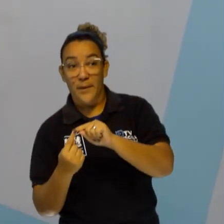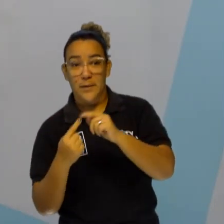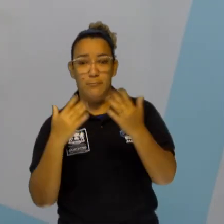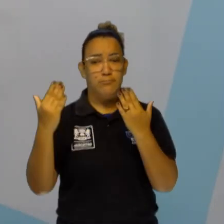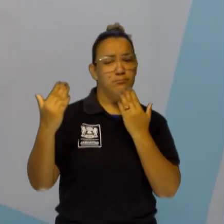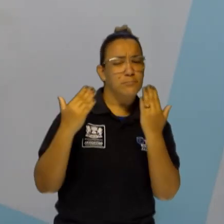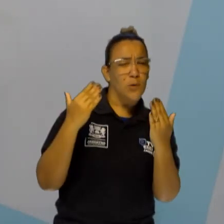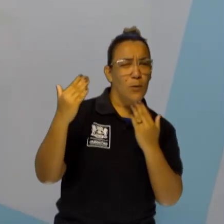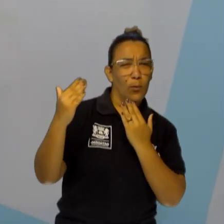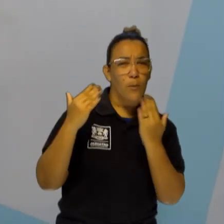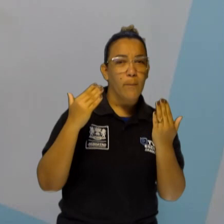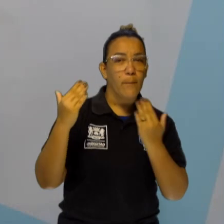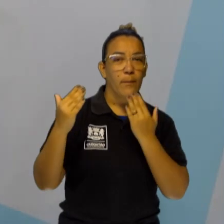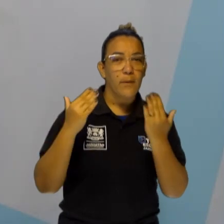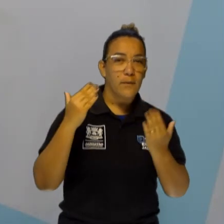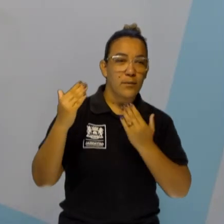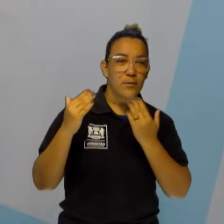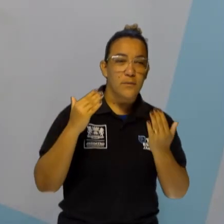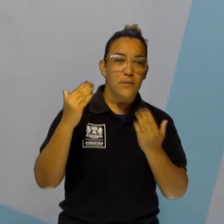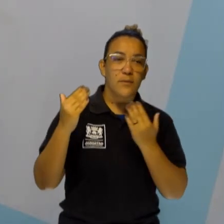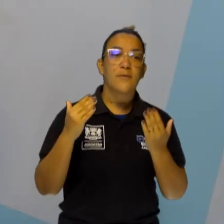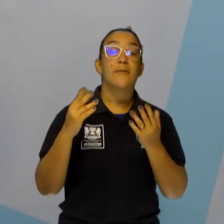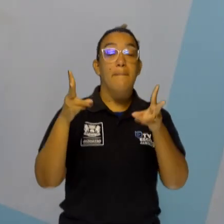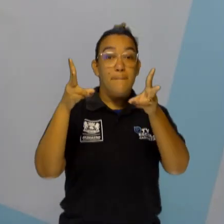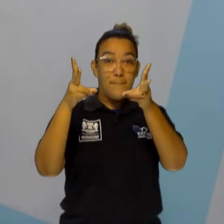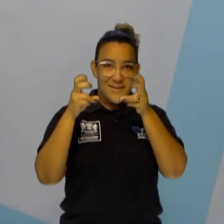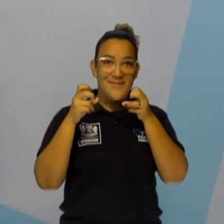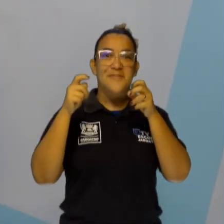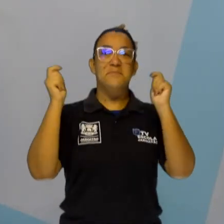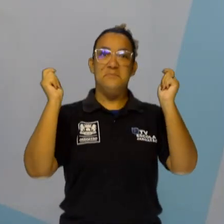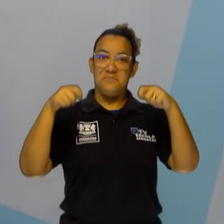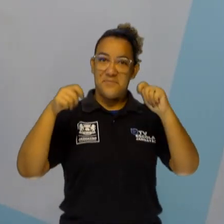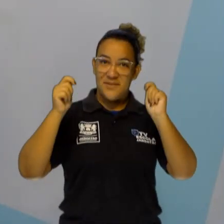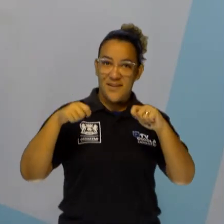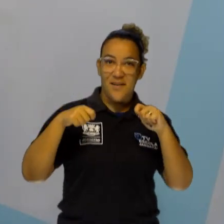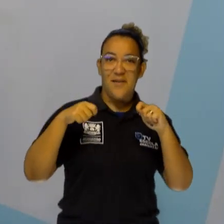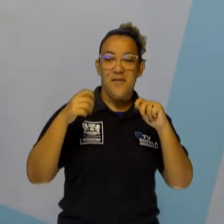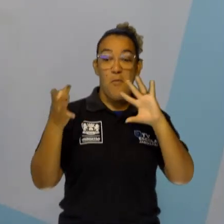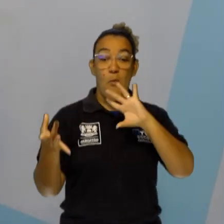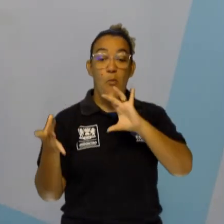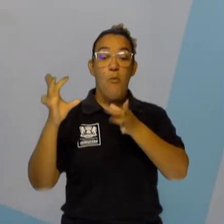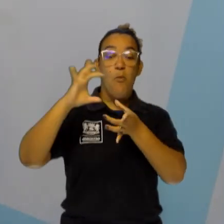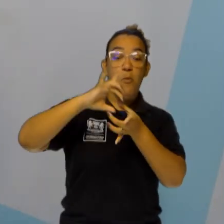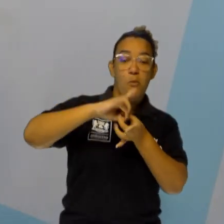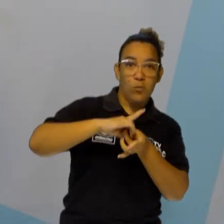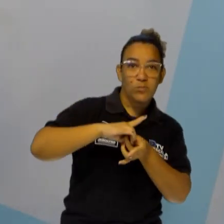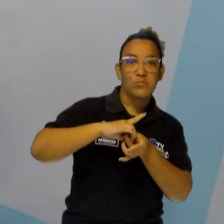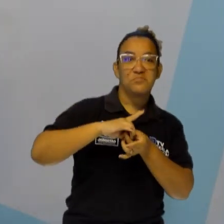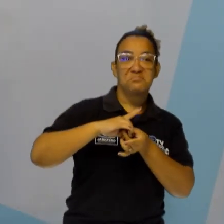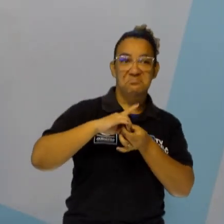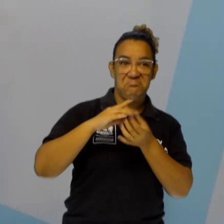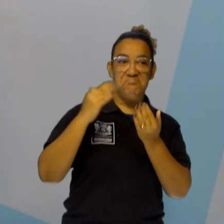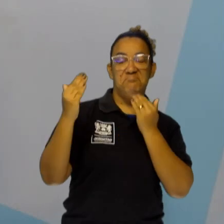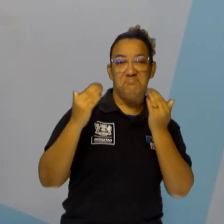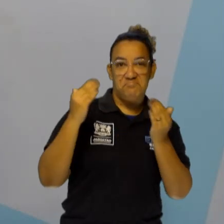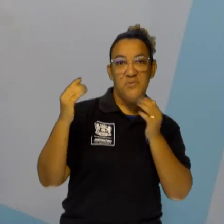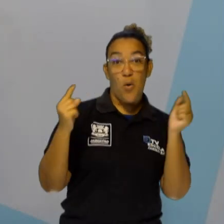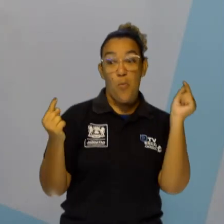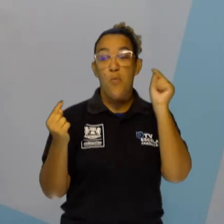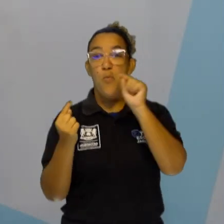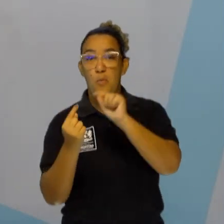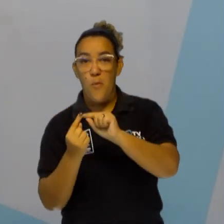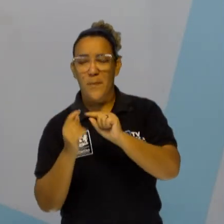aqui entre esses dois suportes, a gente percebe que realmente existe uma relação que tem a ver com isso, né, com o fornecimento